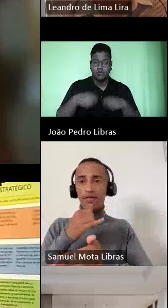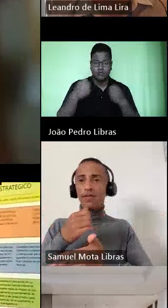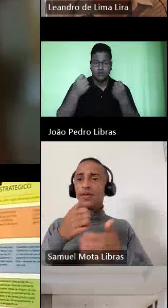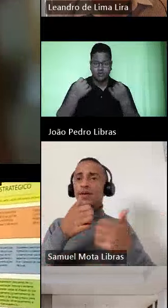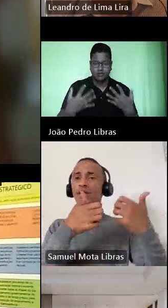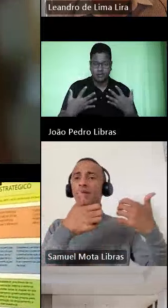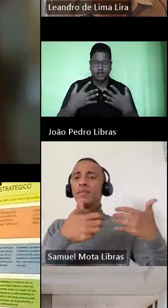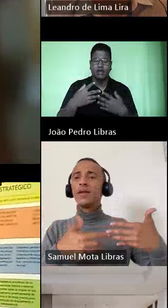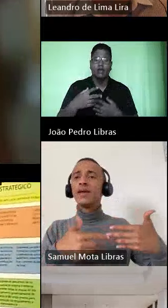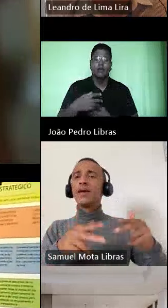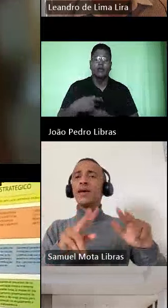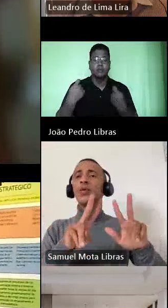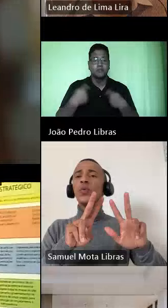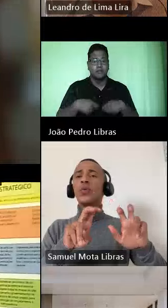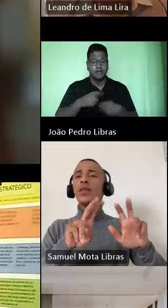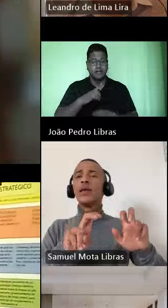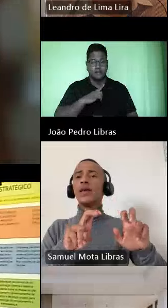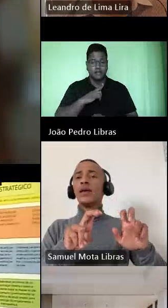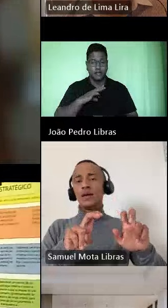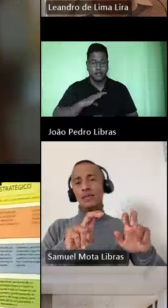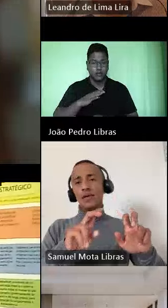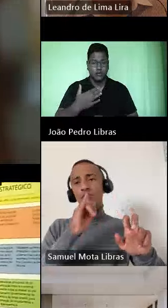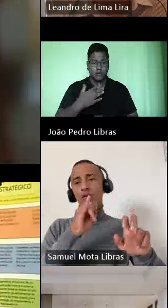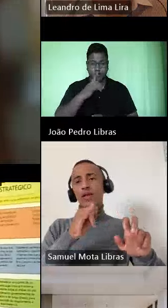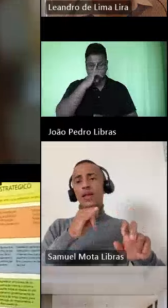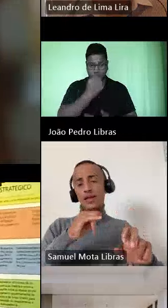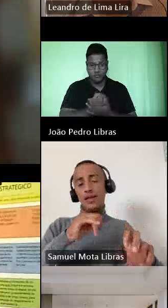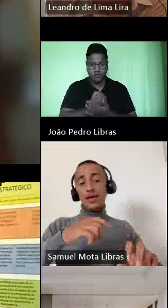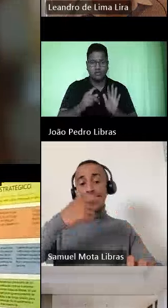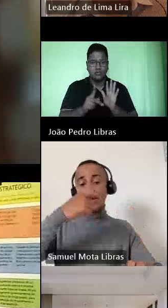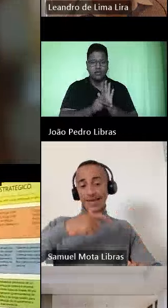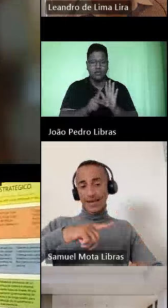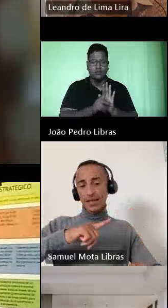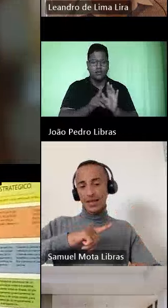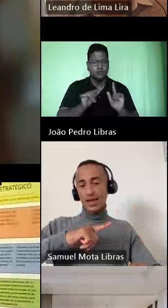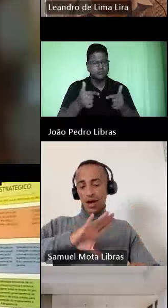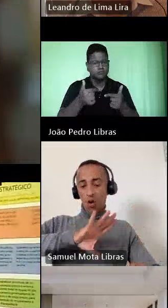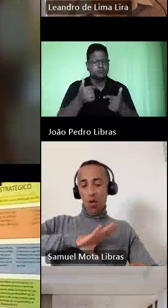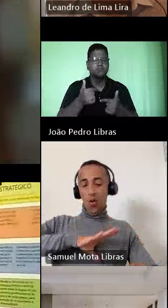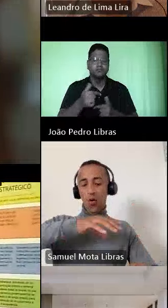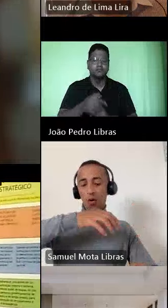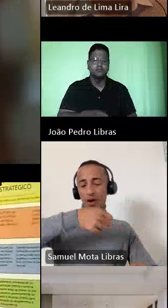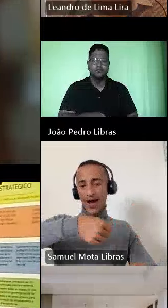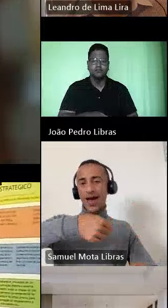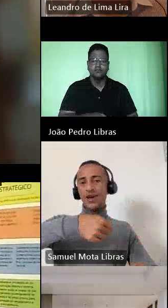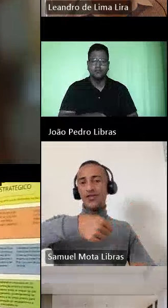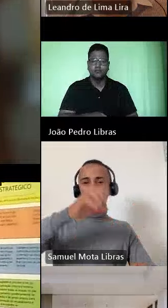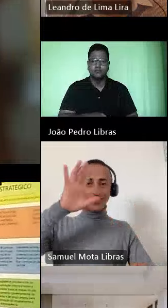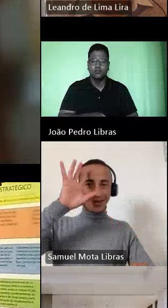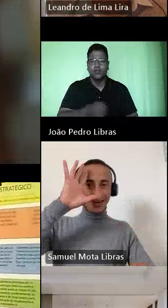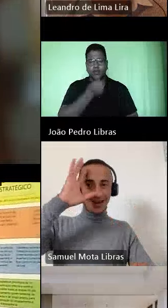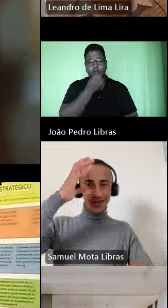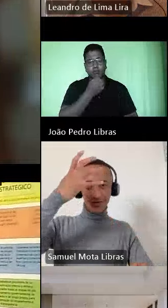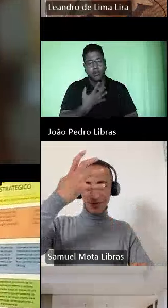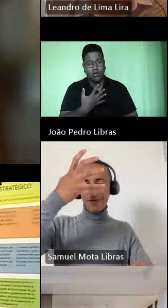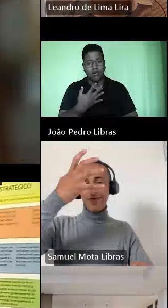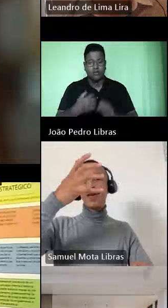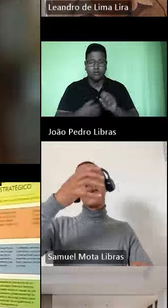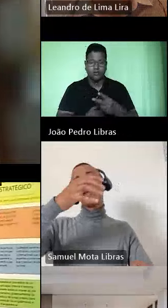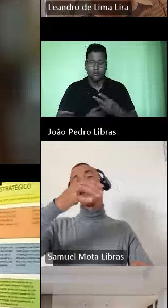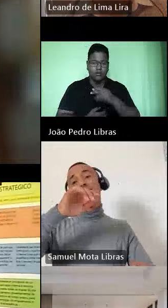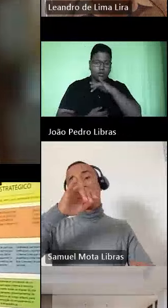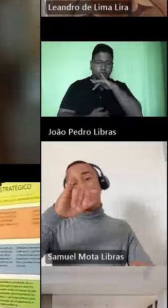a necessidade de ter coragem para tomar decisões e encarar as consequências boas ou ruins no mais parabéns pelo